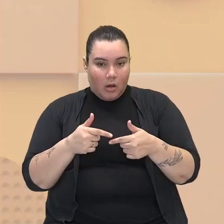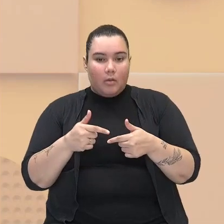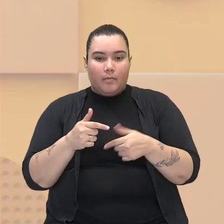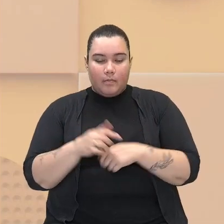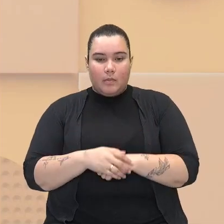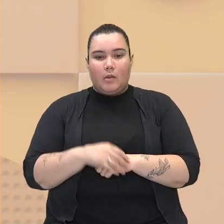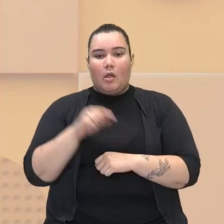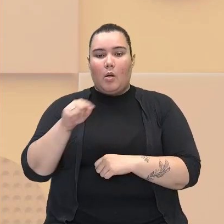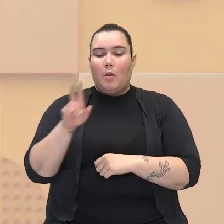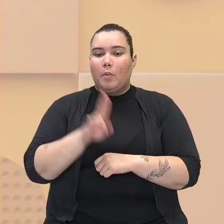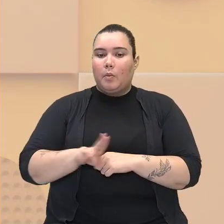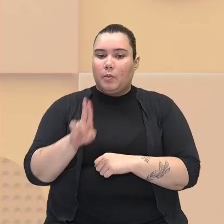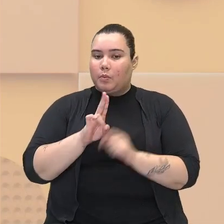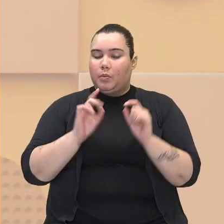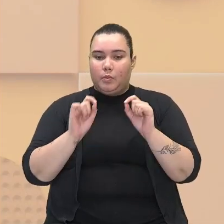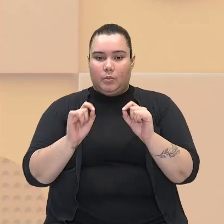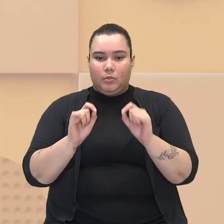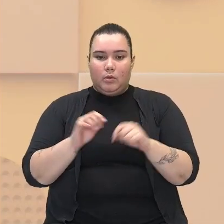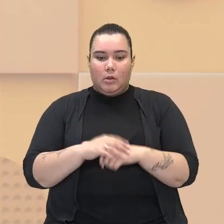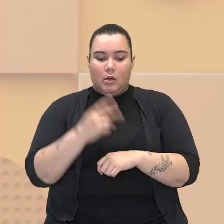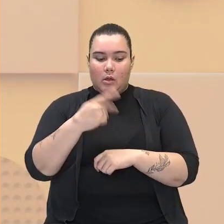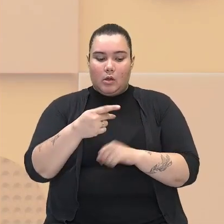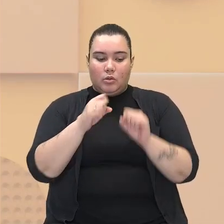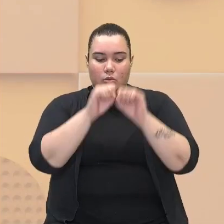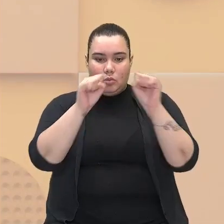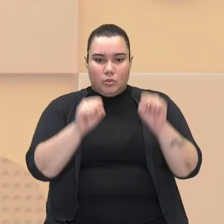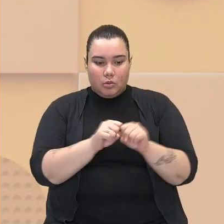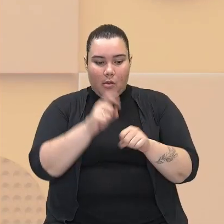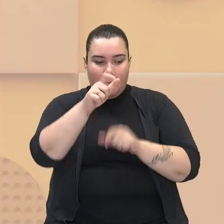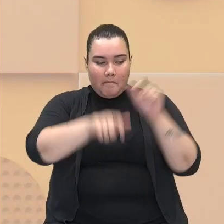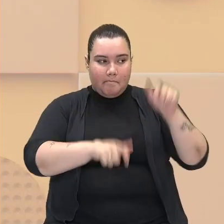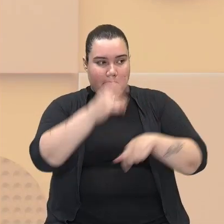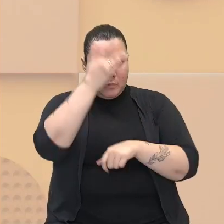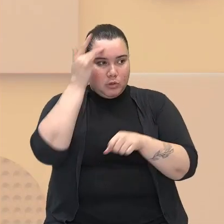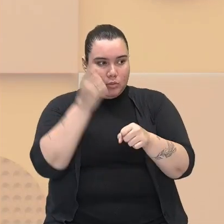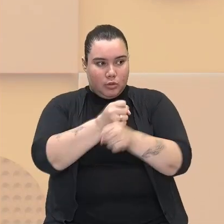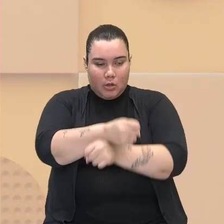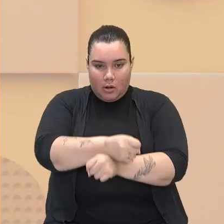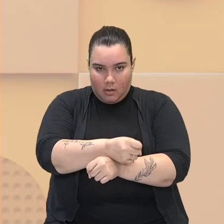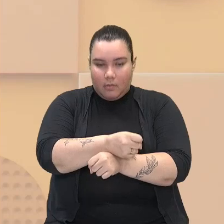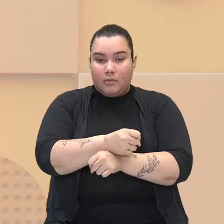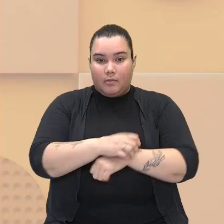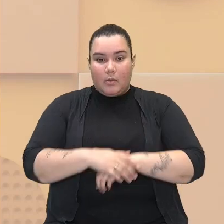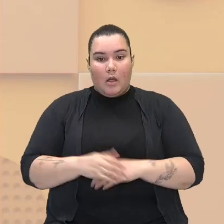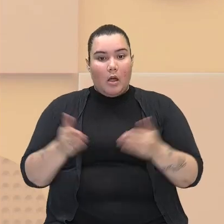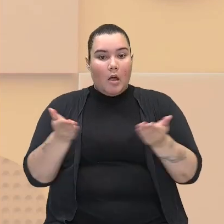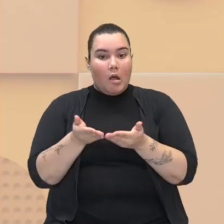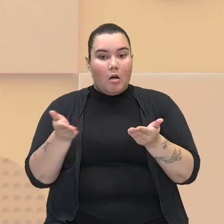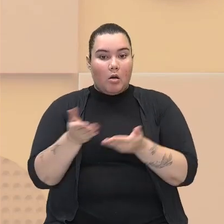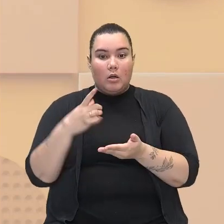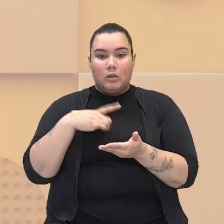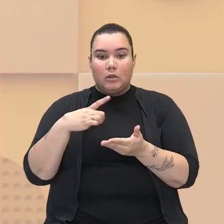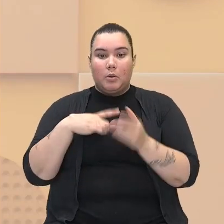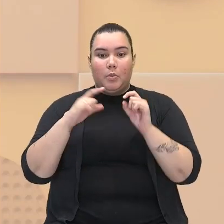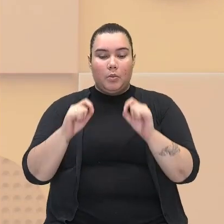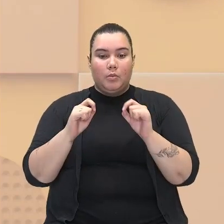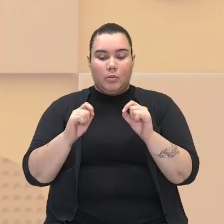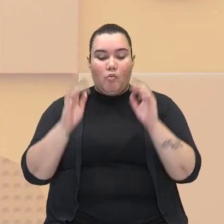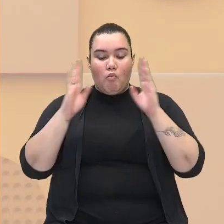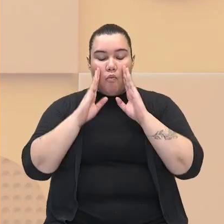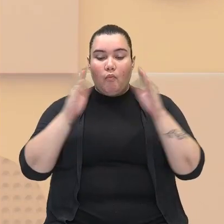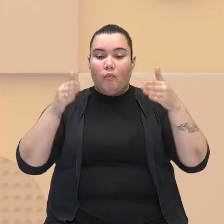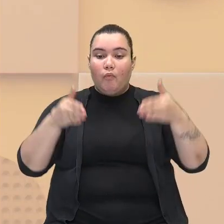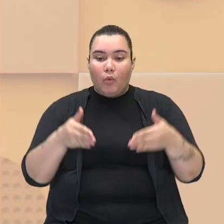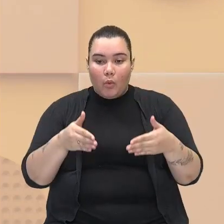se utilizar desse sistema escravocrata, só que ele muda a lógica. Agora é um sistema que está todo voltado